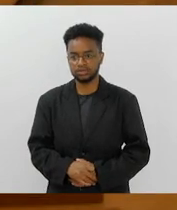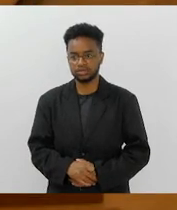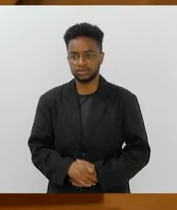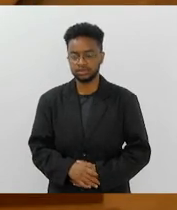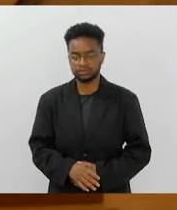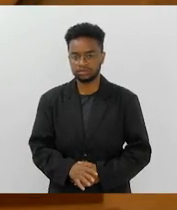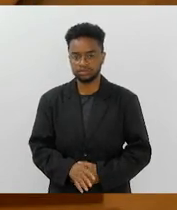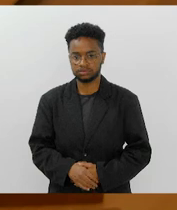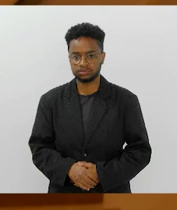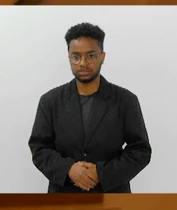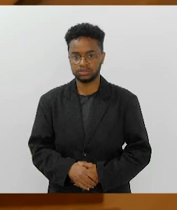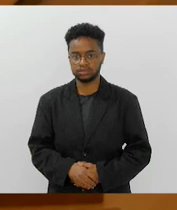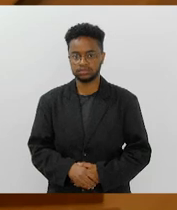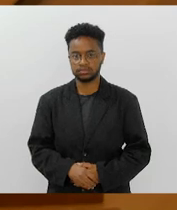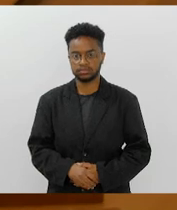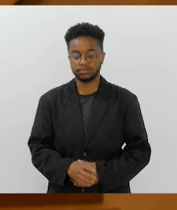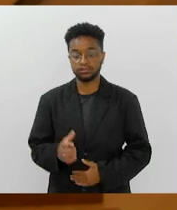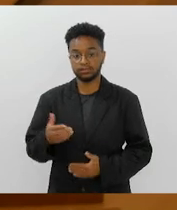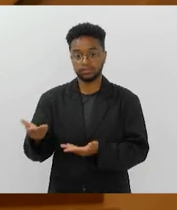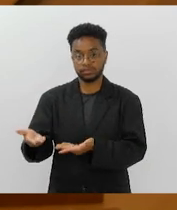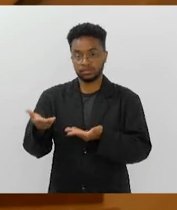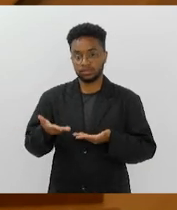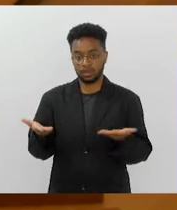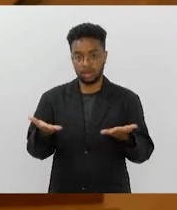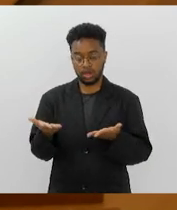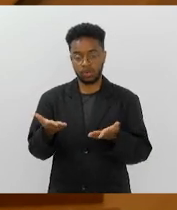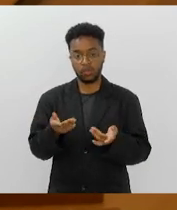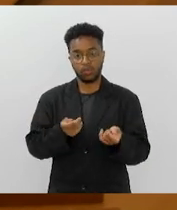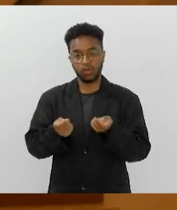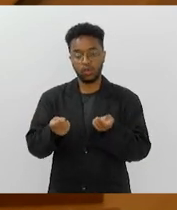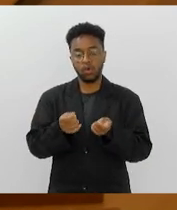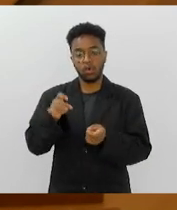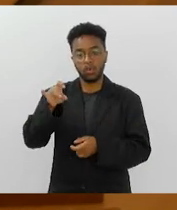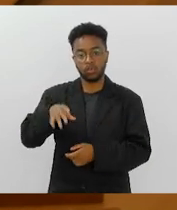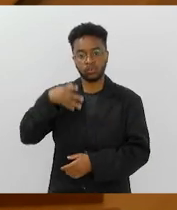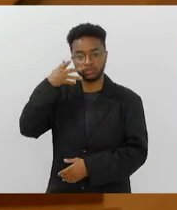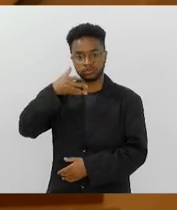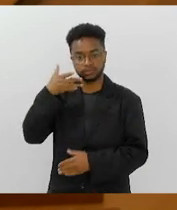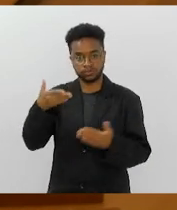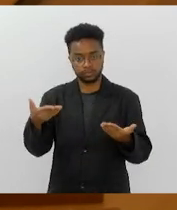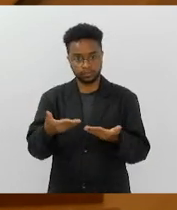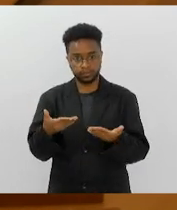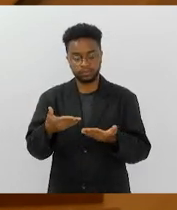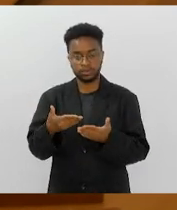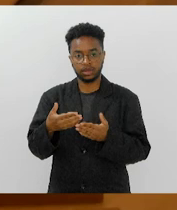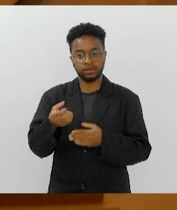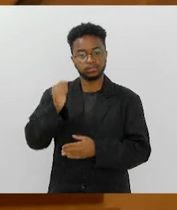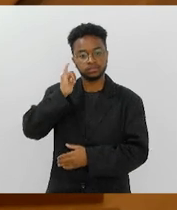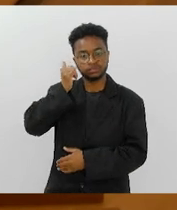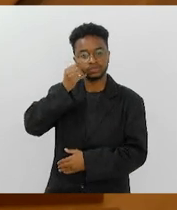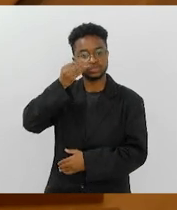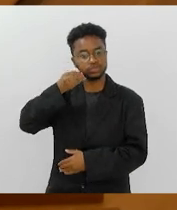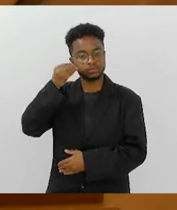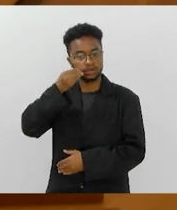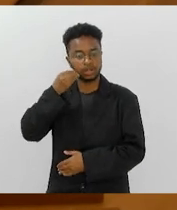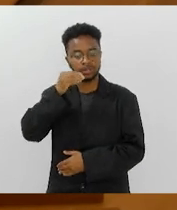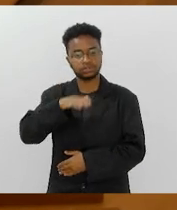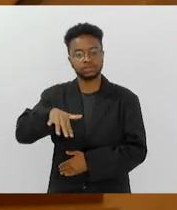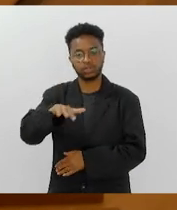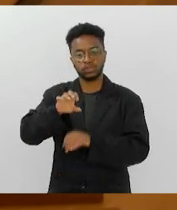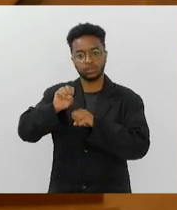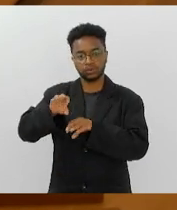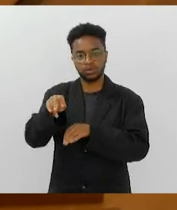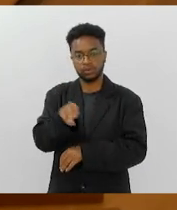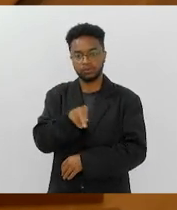E convidamos como moderador para o último painel do dia, Relatos de Experiência e Educação, o